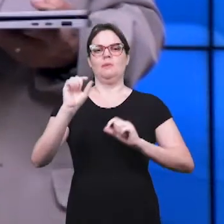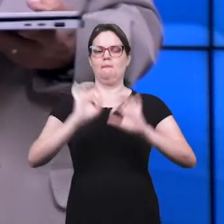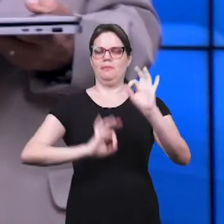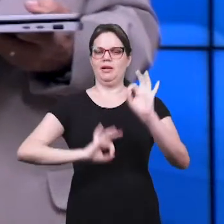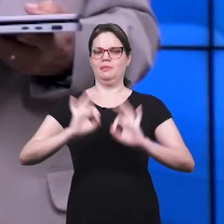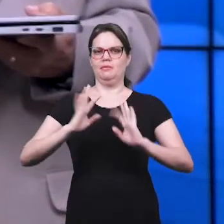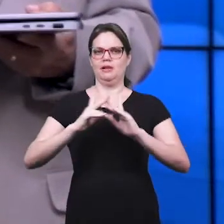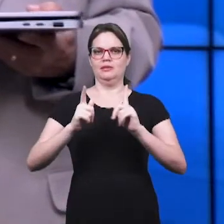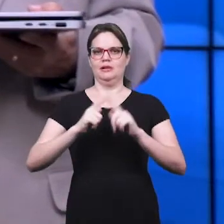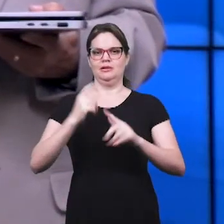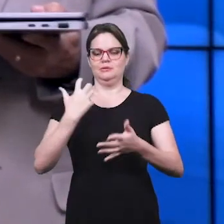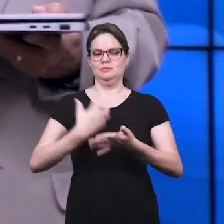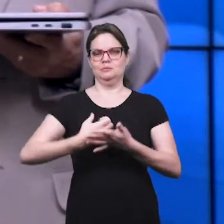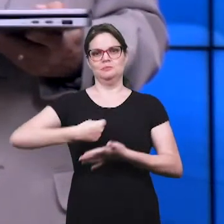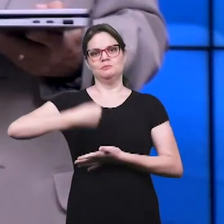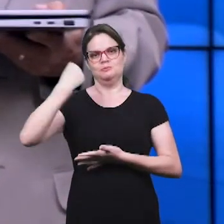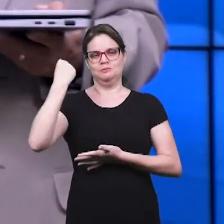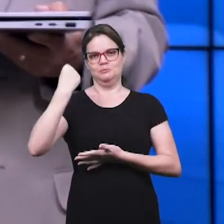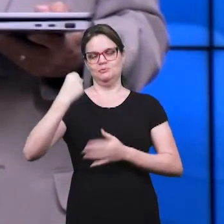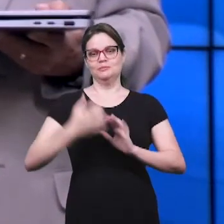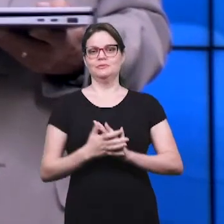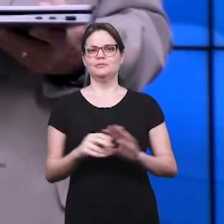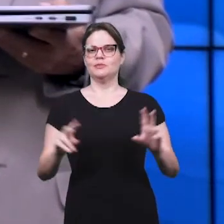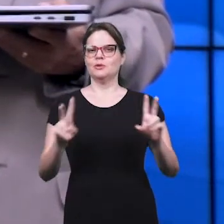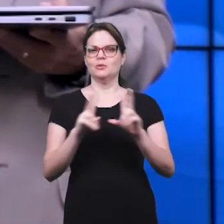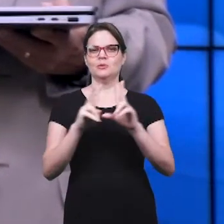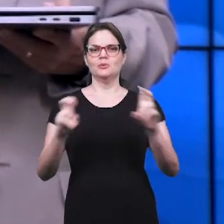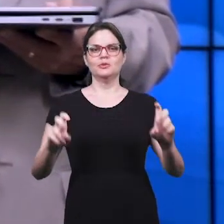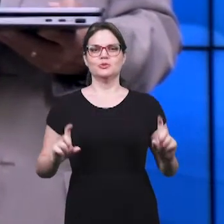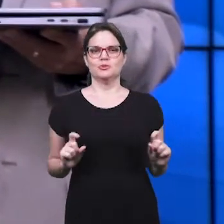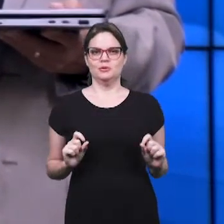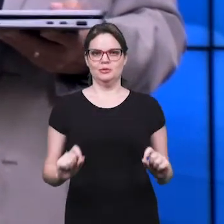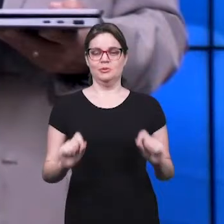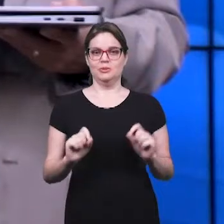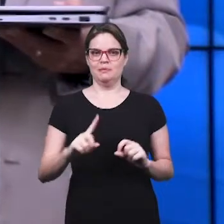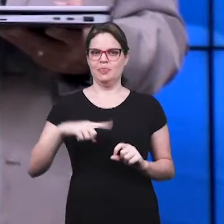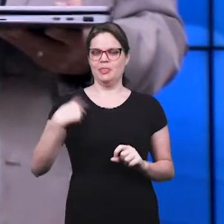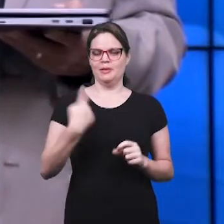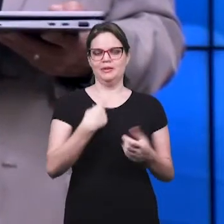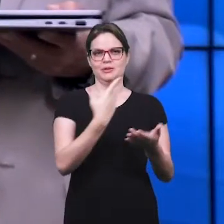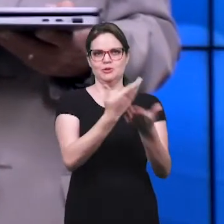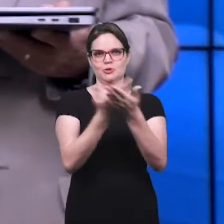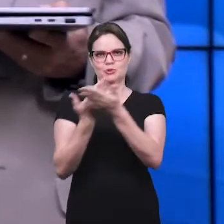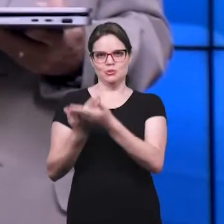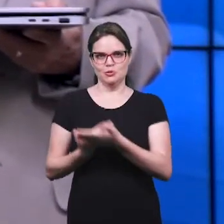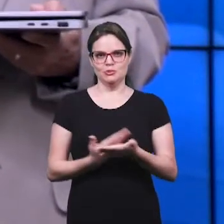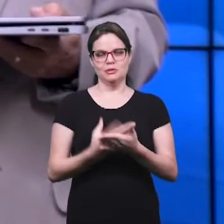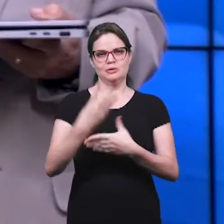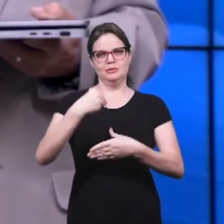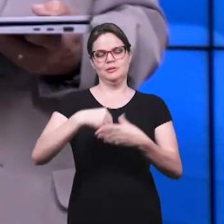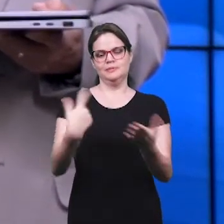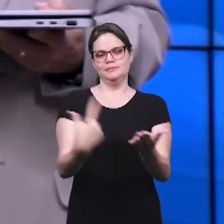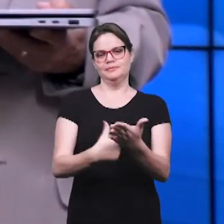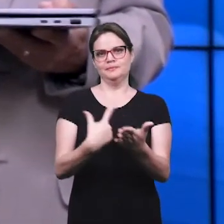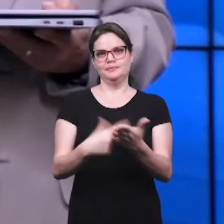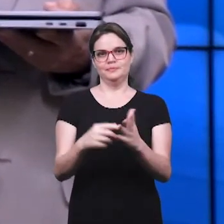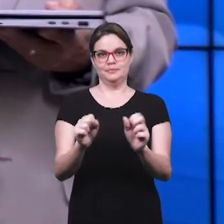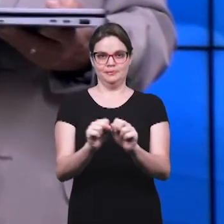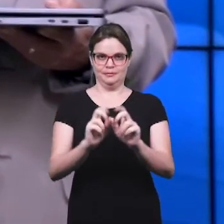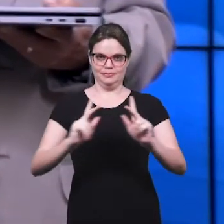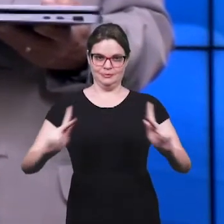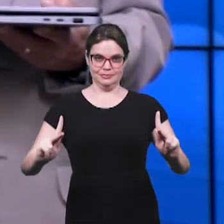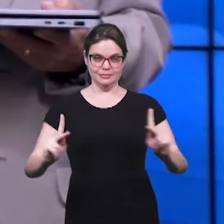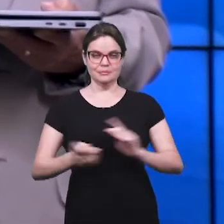da Igreja para o Arrebatamento. Este assunto é um assunto que nós estamos estudando no livro de Apocalipse, e